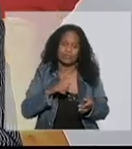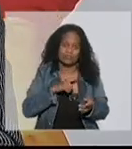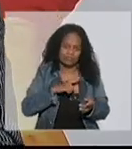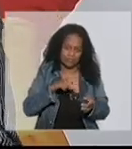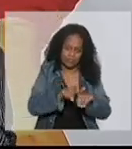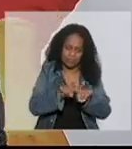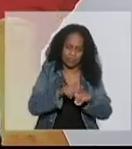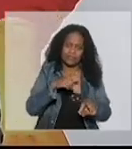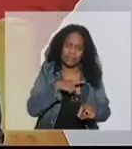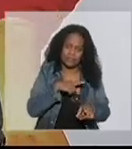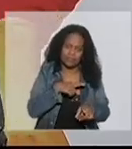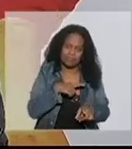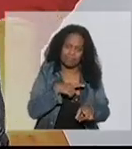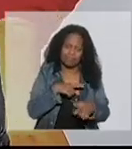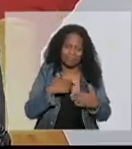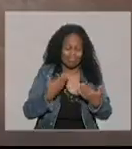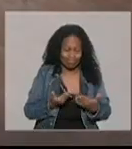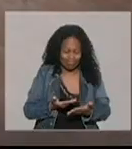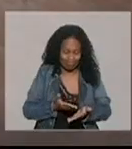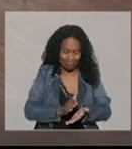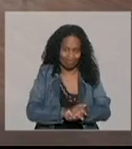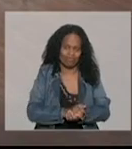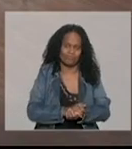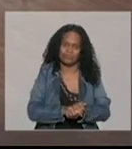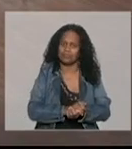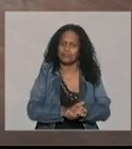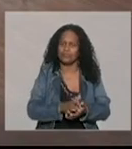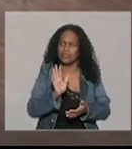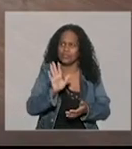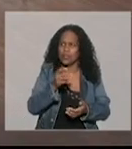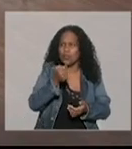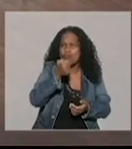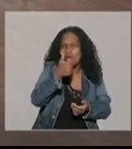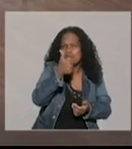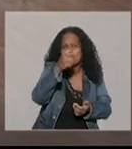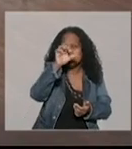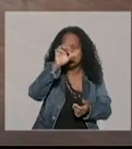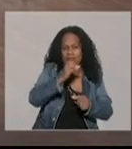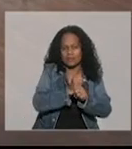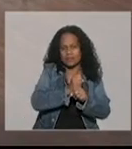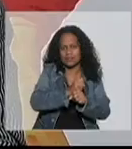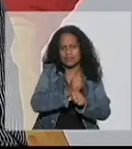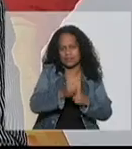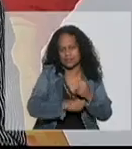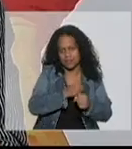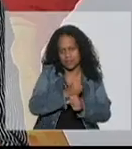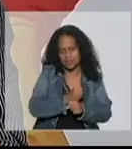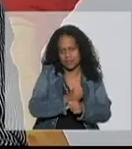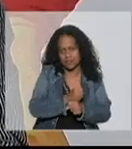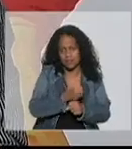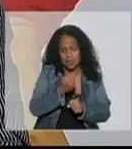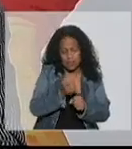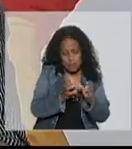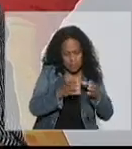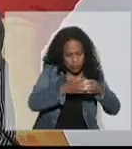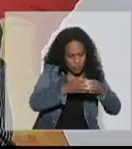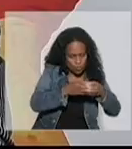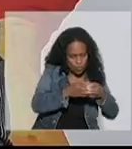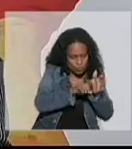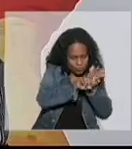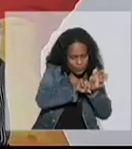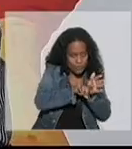Olha... A indígena veio depois. Então, já está quase 10 anos, tem 9 anos, e até o momento são